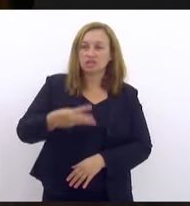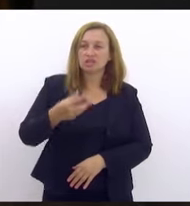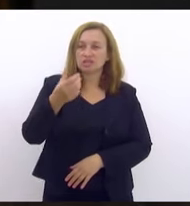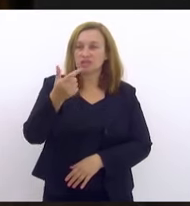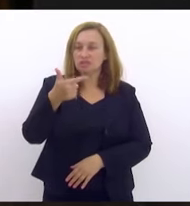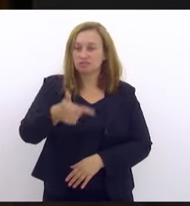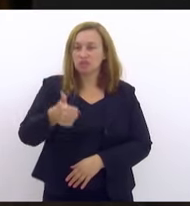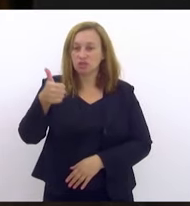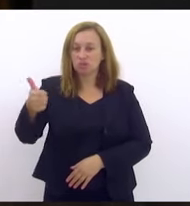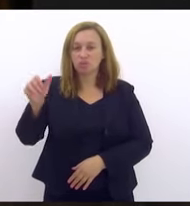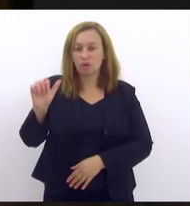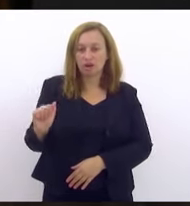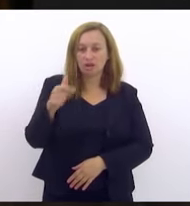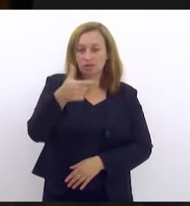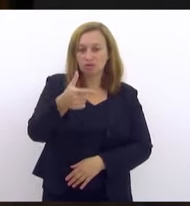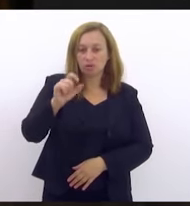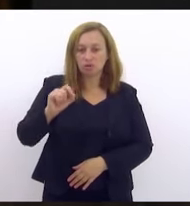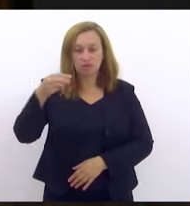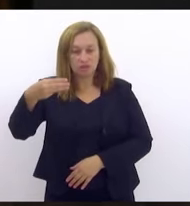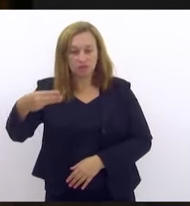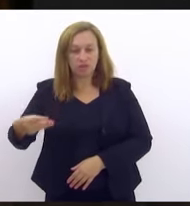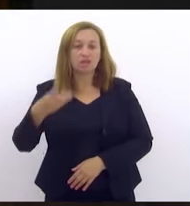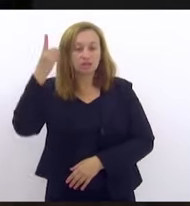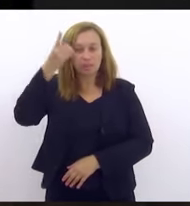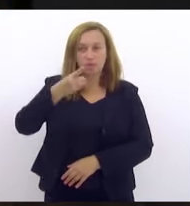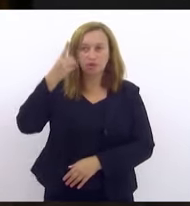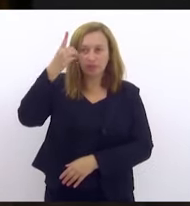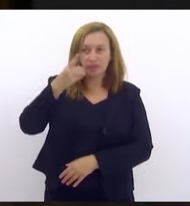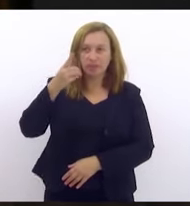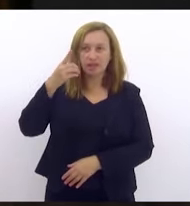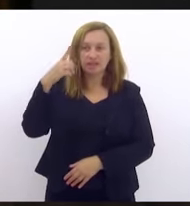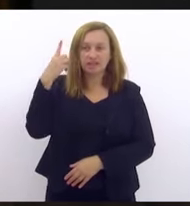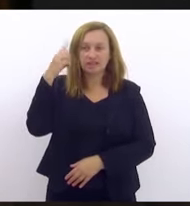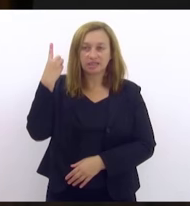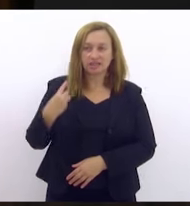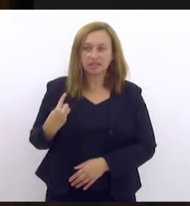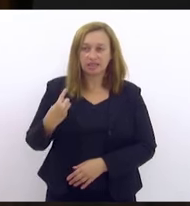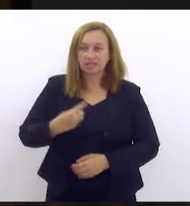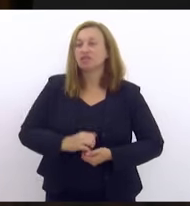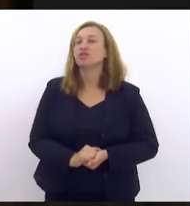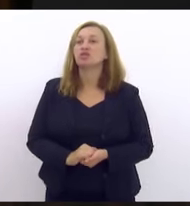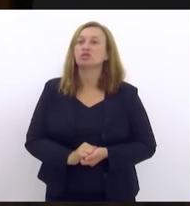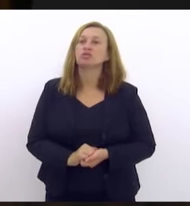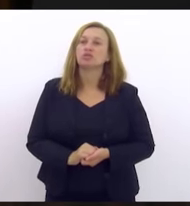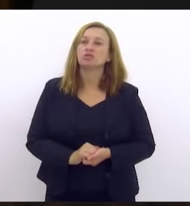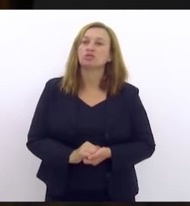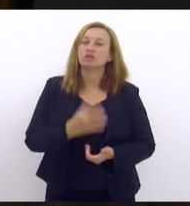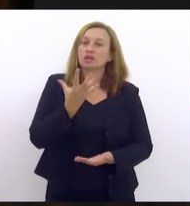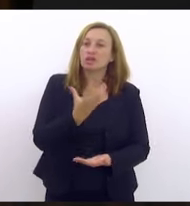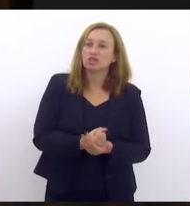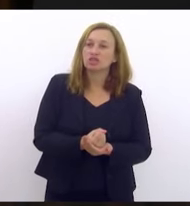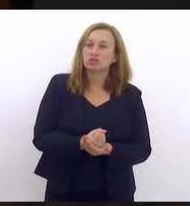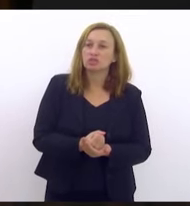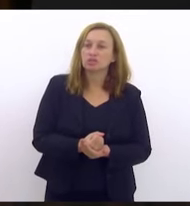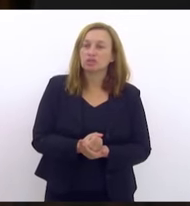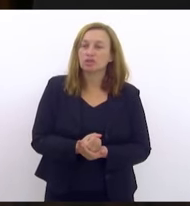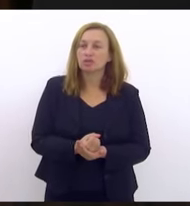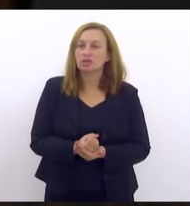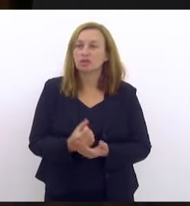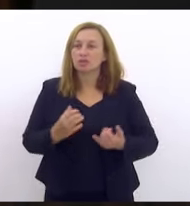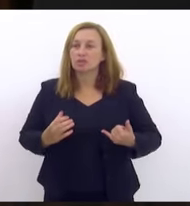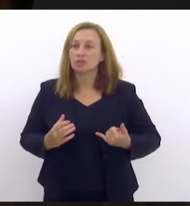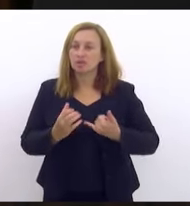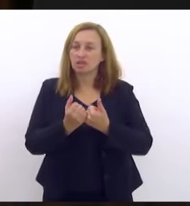1321-A de 2023, de autoria da deputada Dani Monteiro, que institui o programa de registro de patrimônio